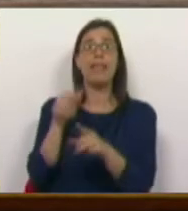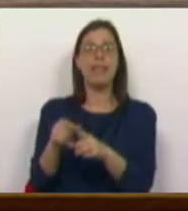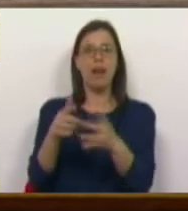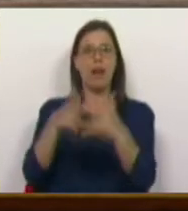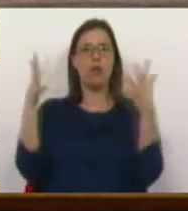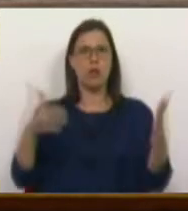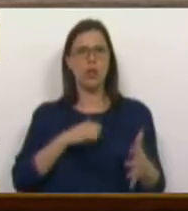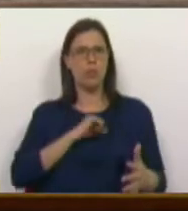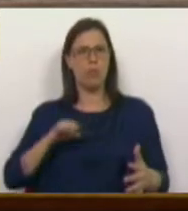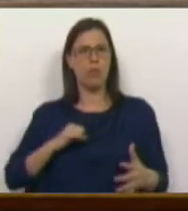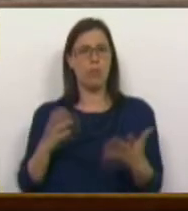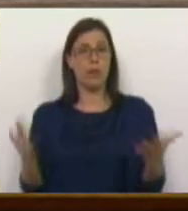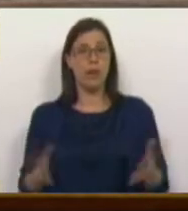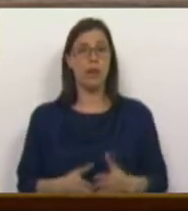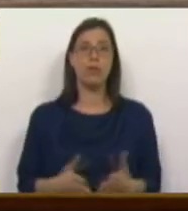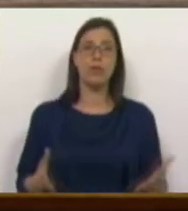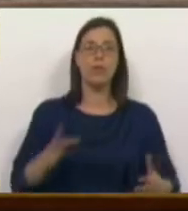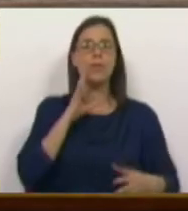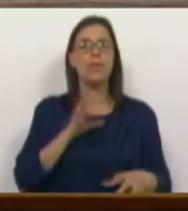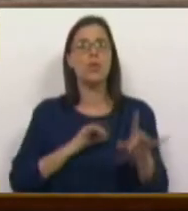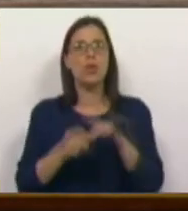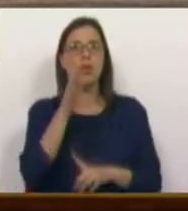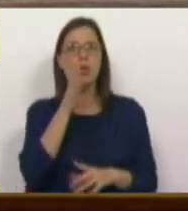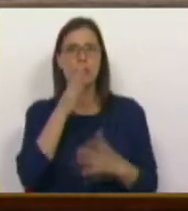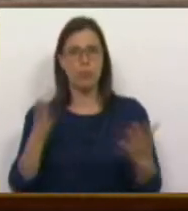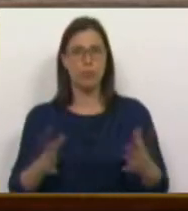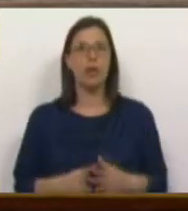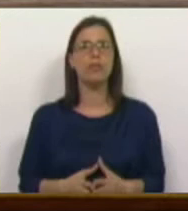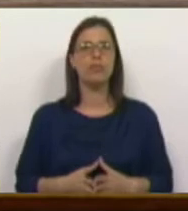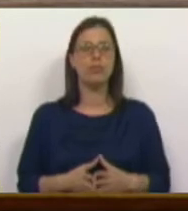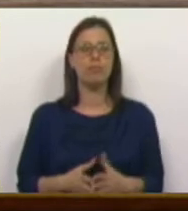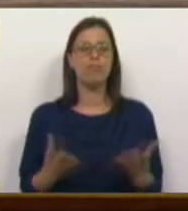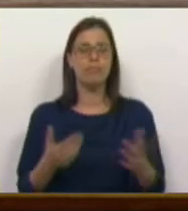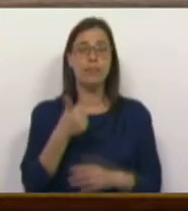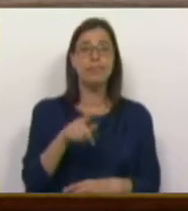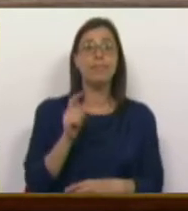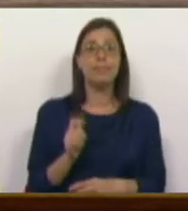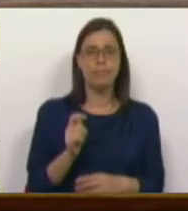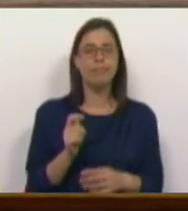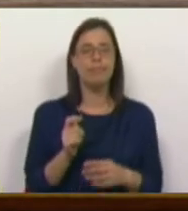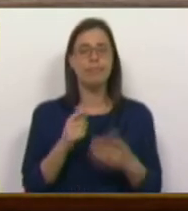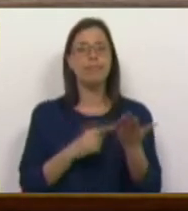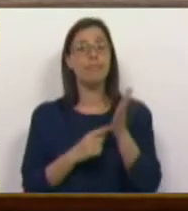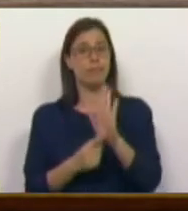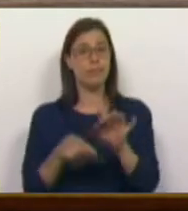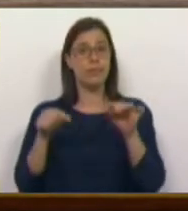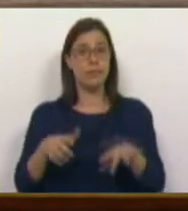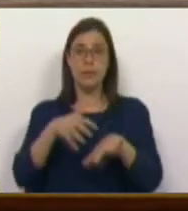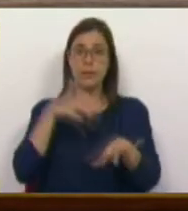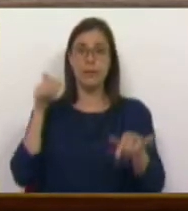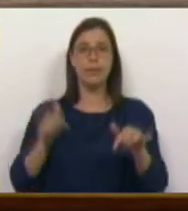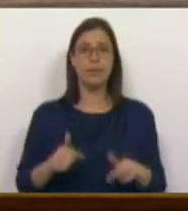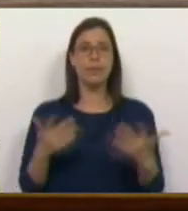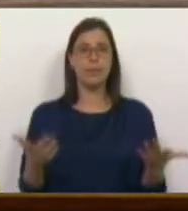aos grandes proprietários. Senhoras e senhores deputados, o Bloco de Esquerda apresenta aqui no